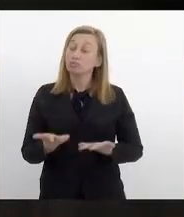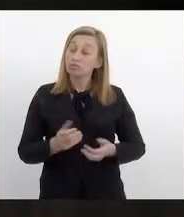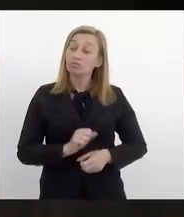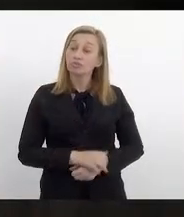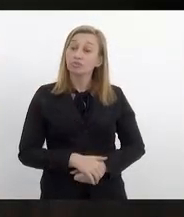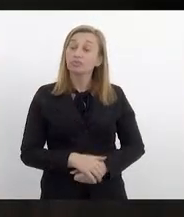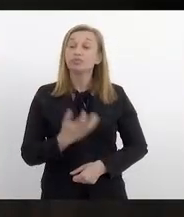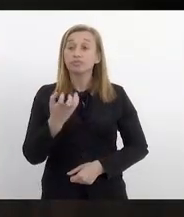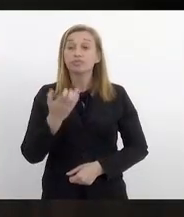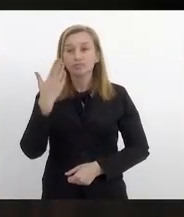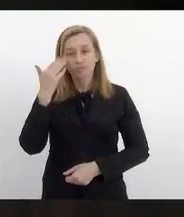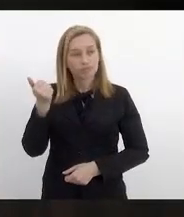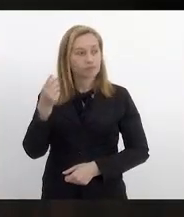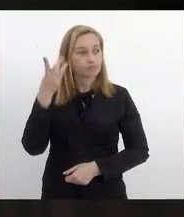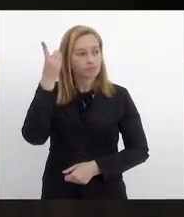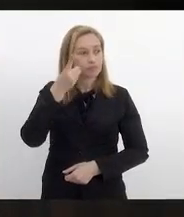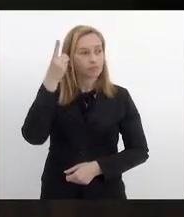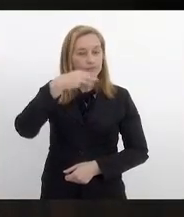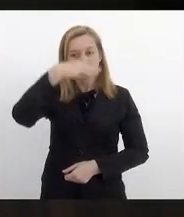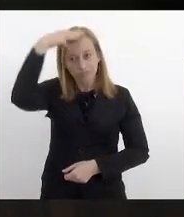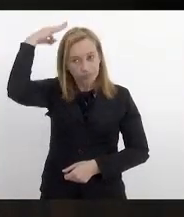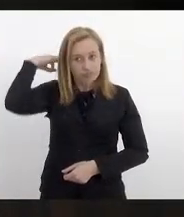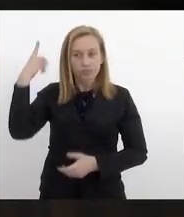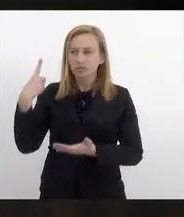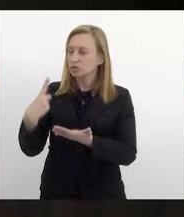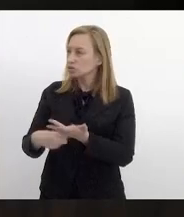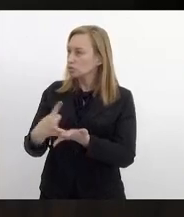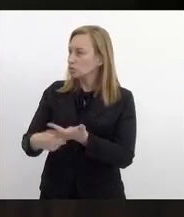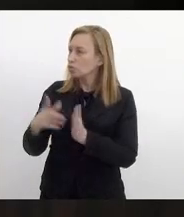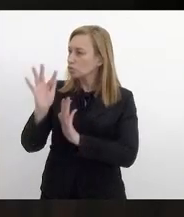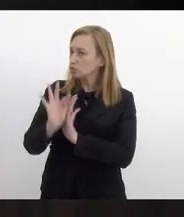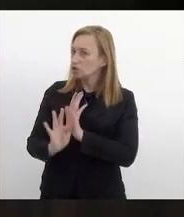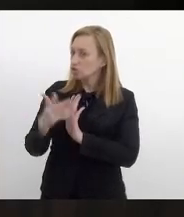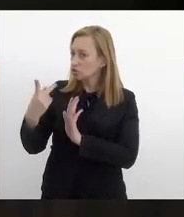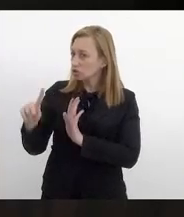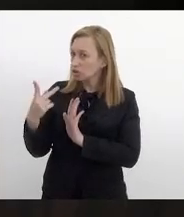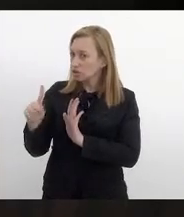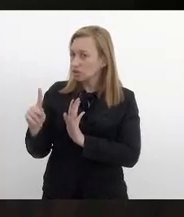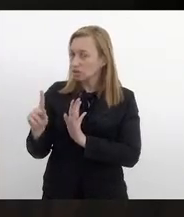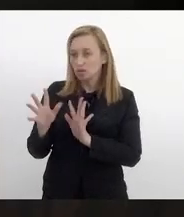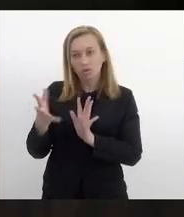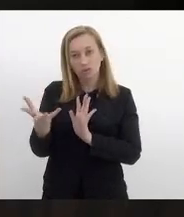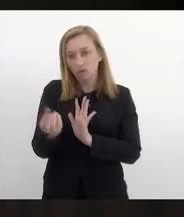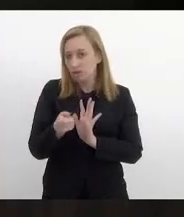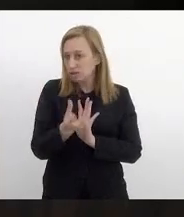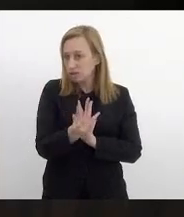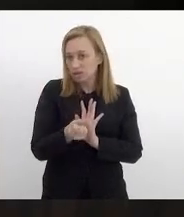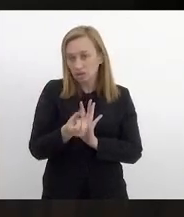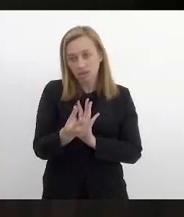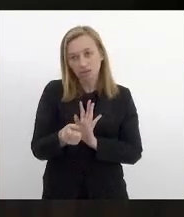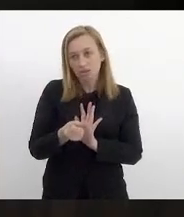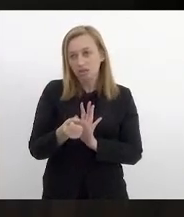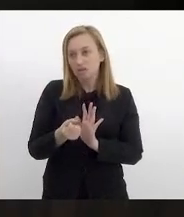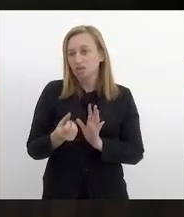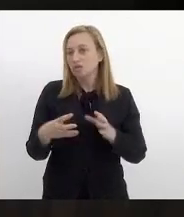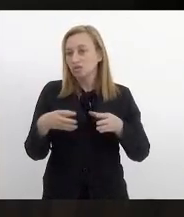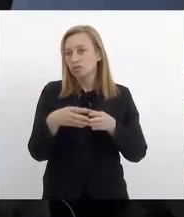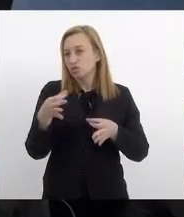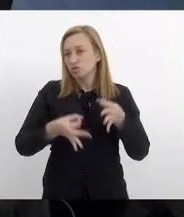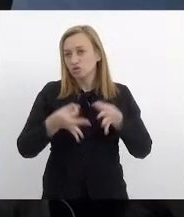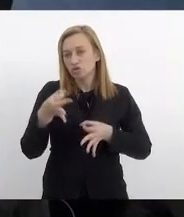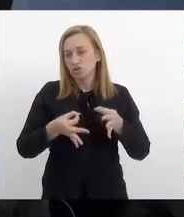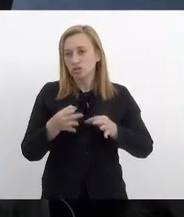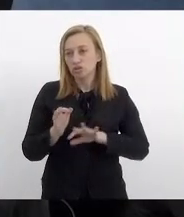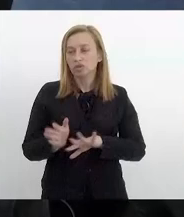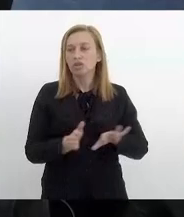Eu quero saber se o deputado Márcio concorda com o texto do deputado Luiz, senão eu vou colher o parecer da Comissão de Constituição e Justiça.